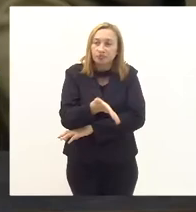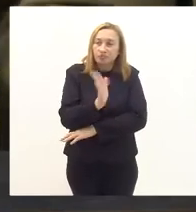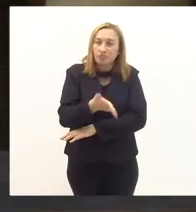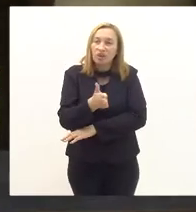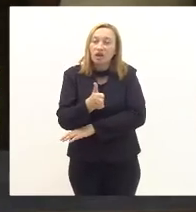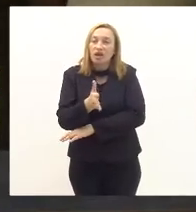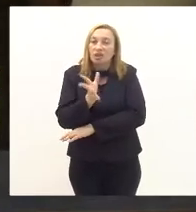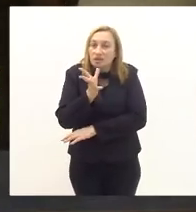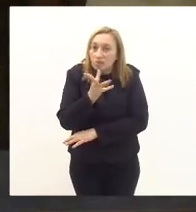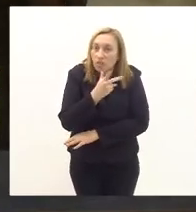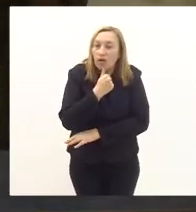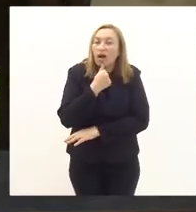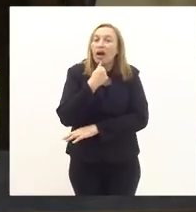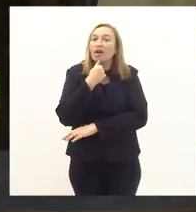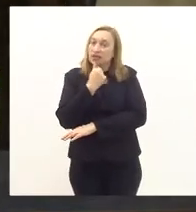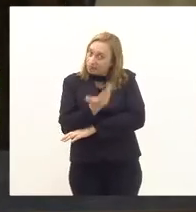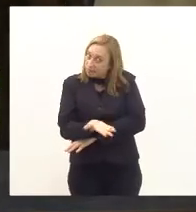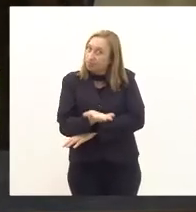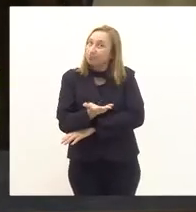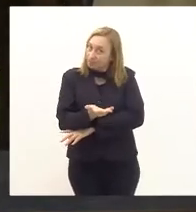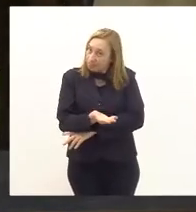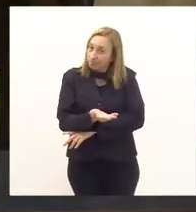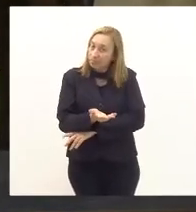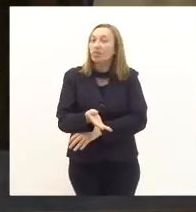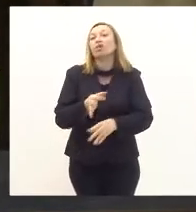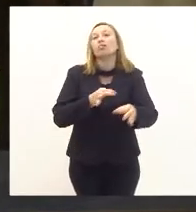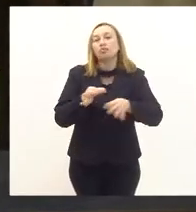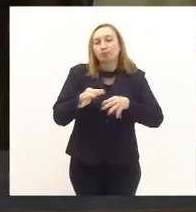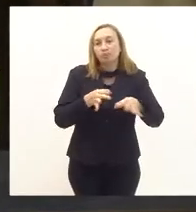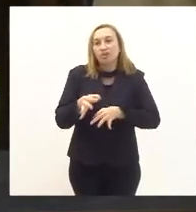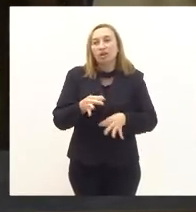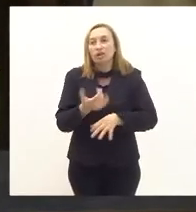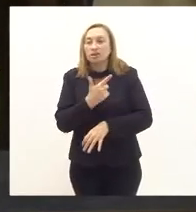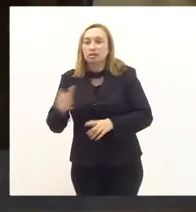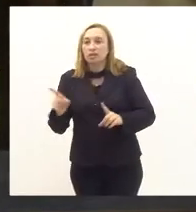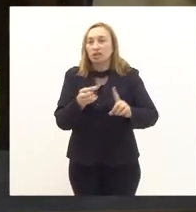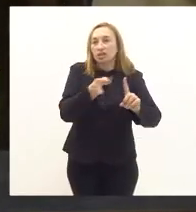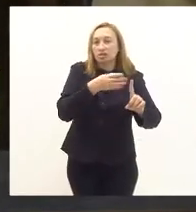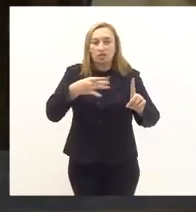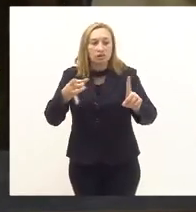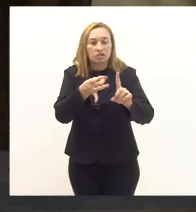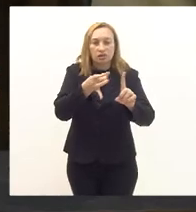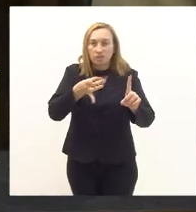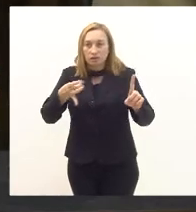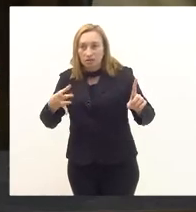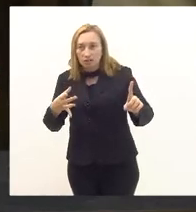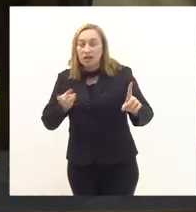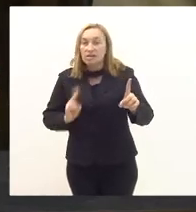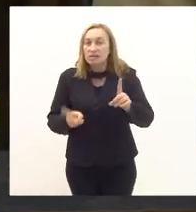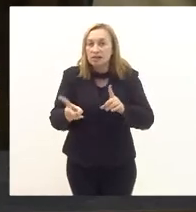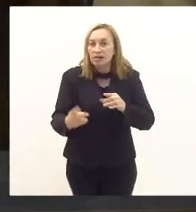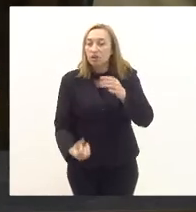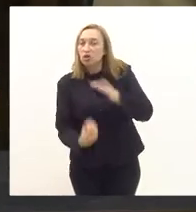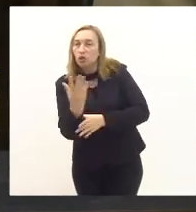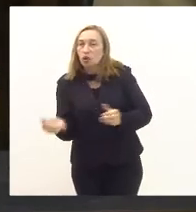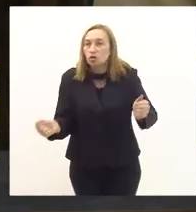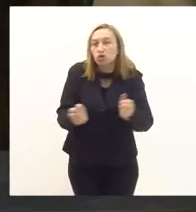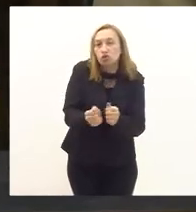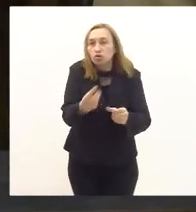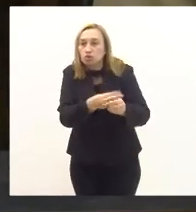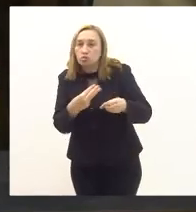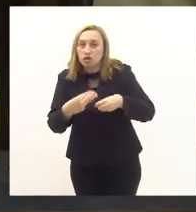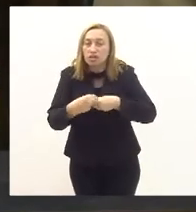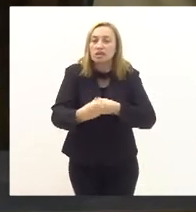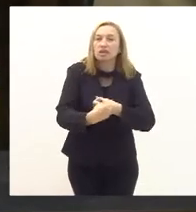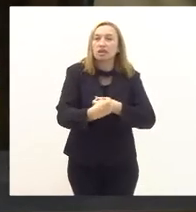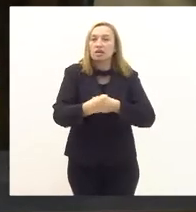já era para ter acontecido, e também que o programa Rio sem LGBTfobia sempre construiu, junto dos municípios,